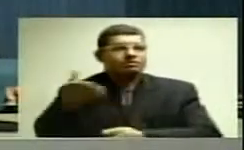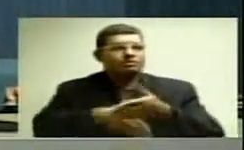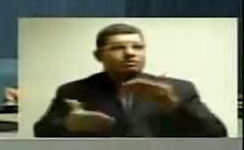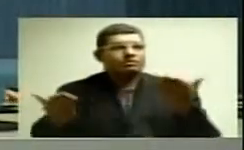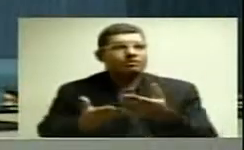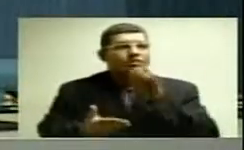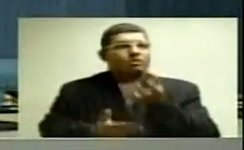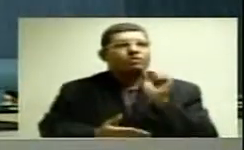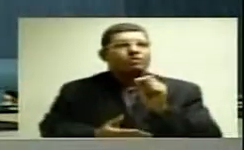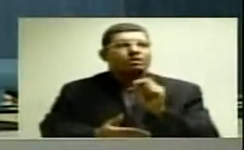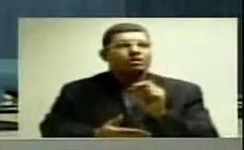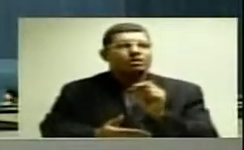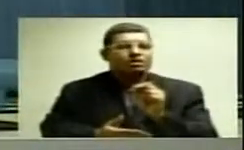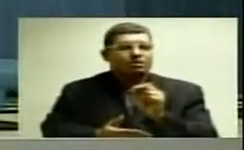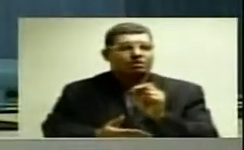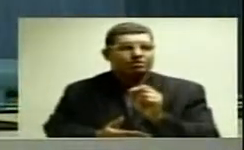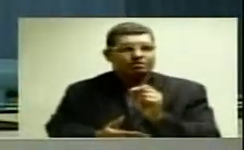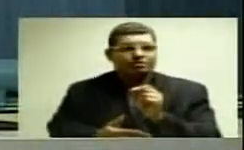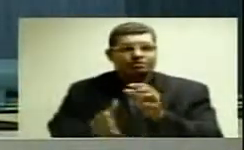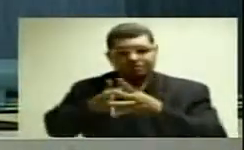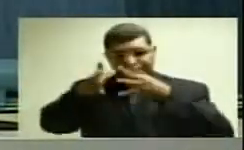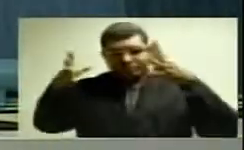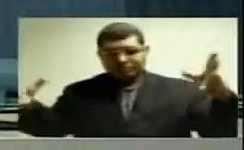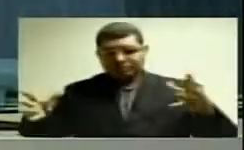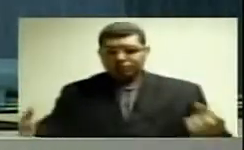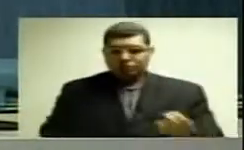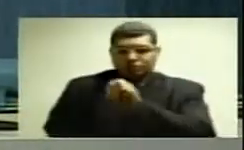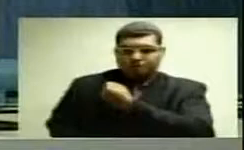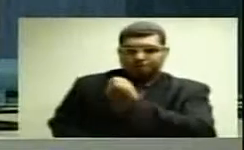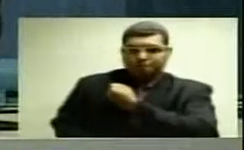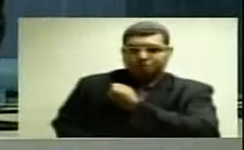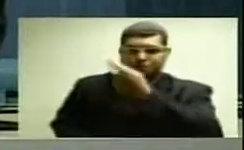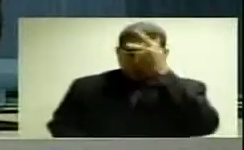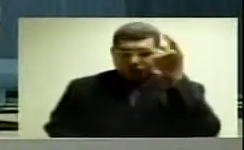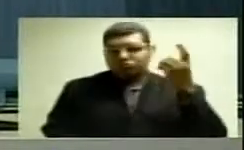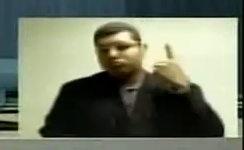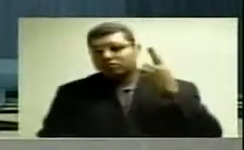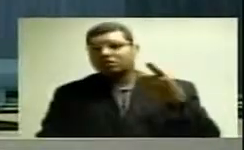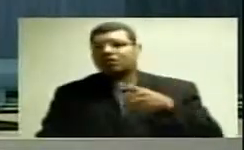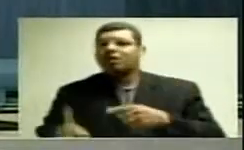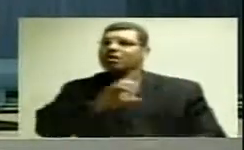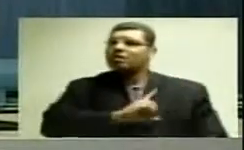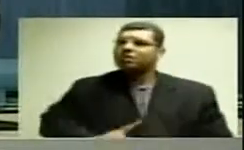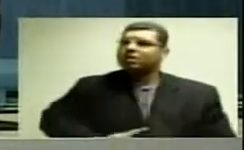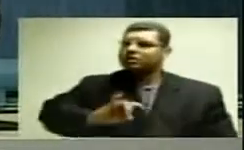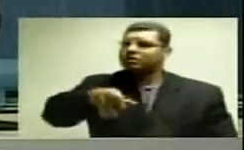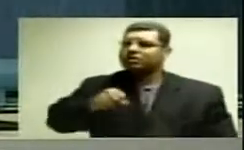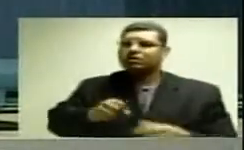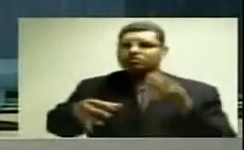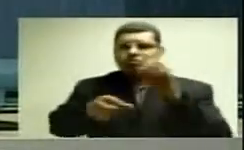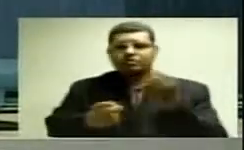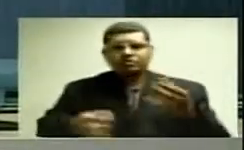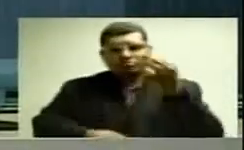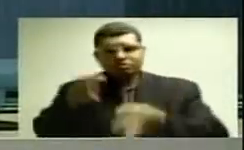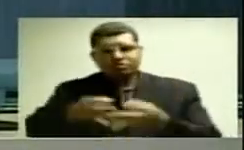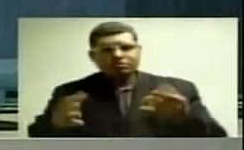Tribunal, que é justamente o aumento do número de desembargadores. Deputado Zé Ricardo, o